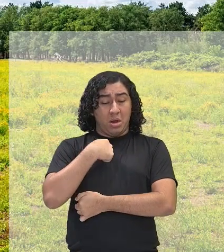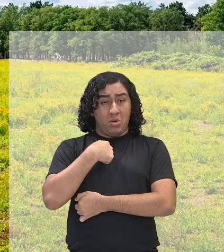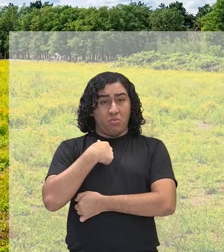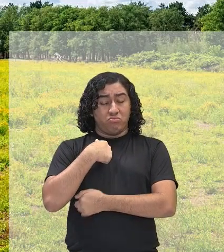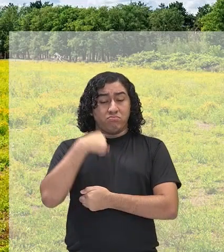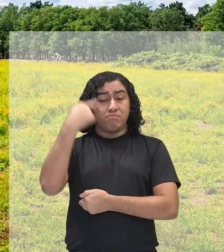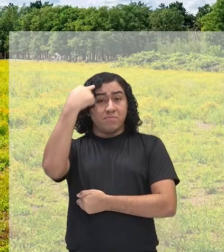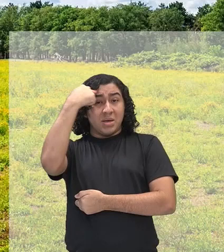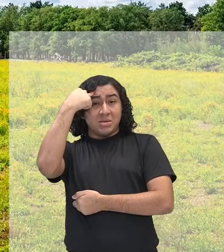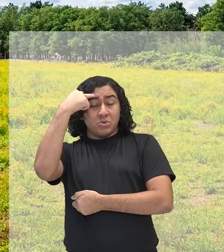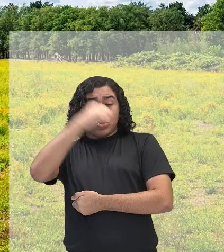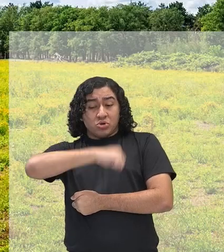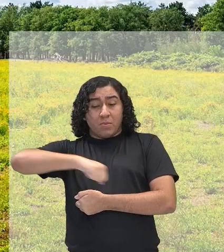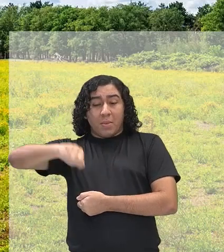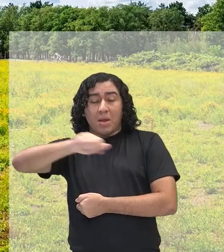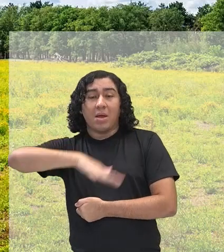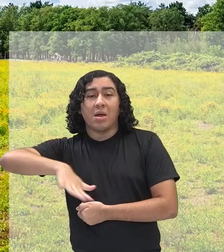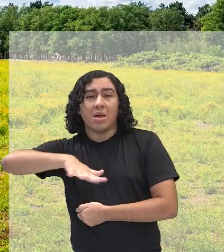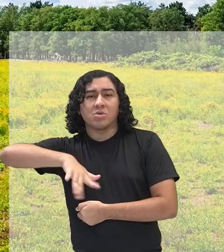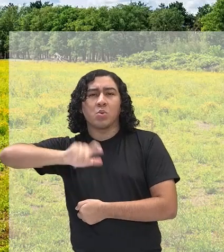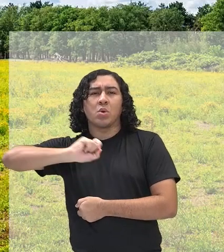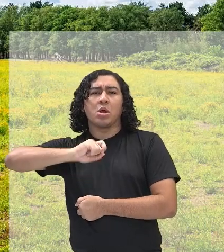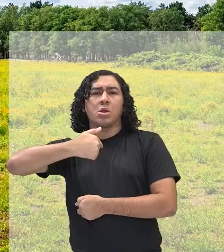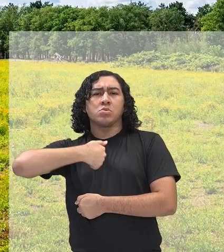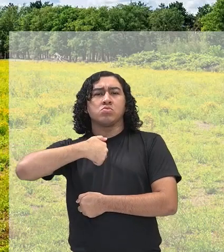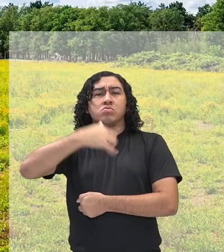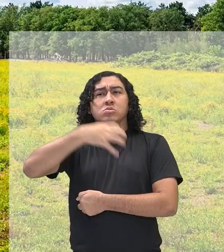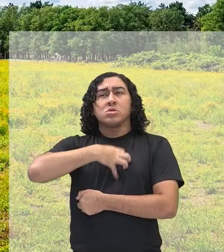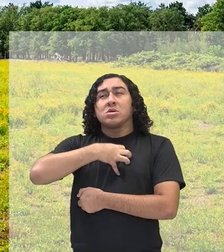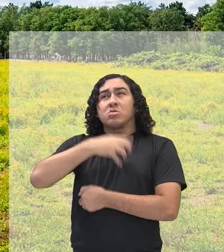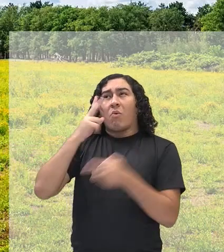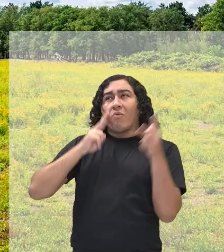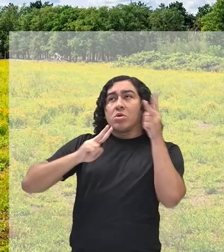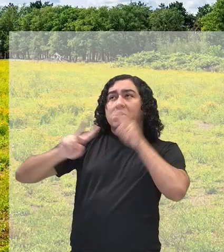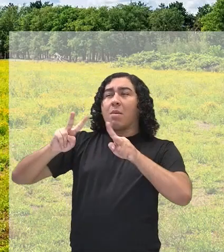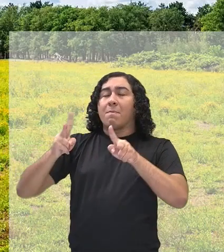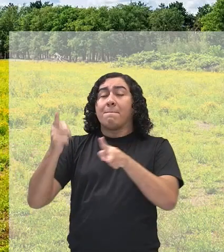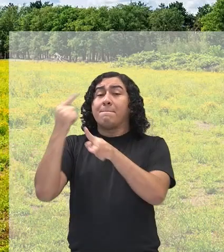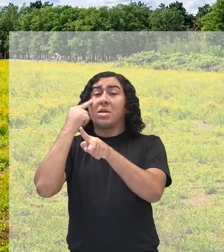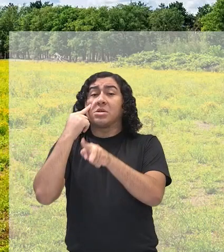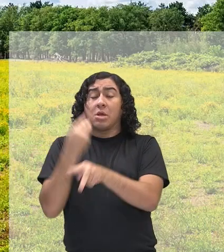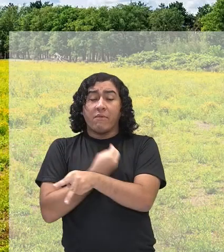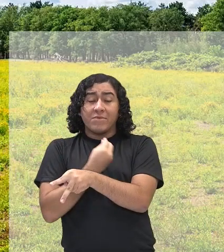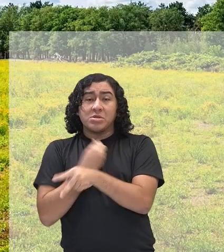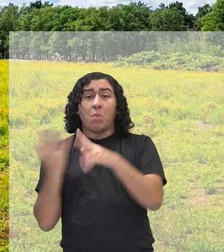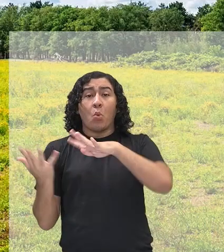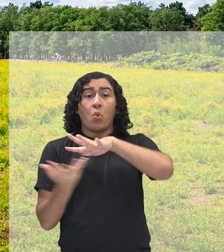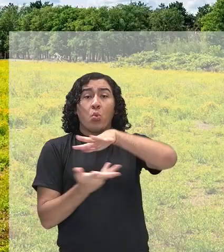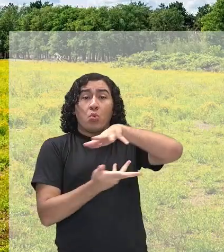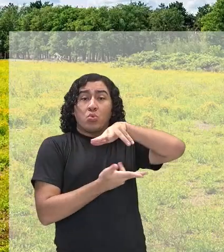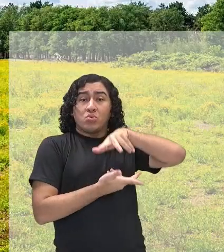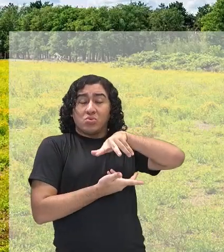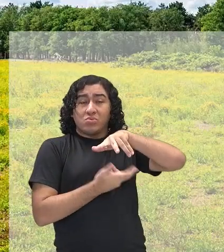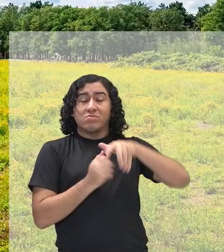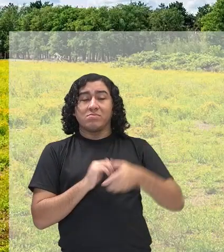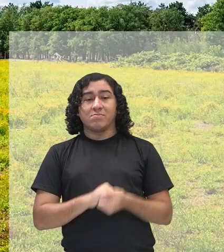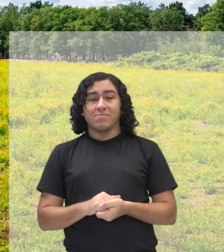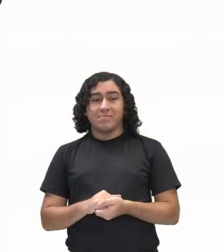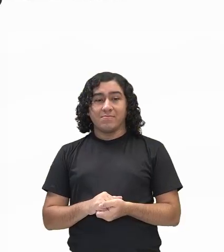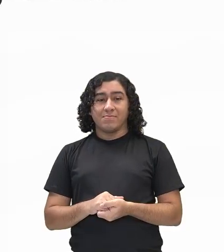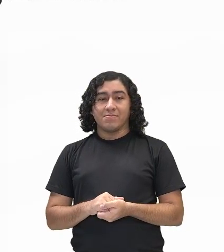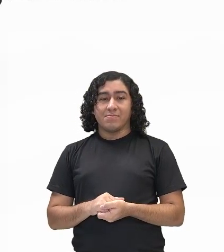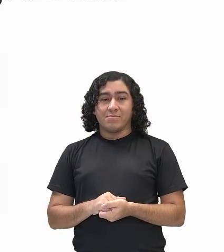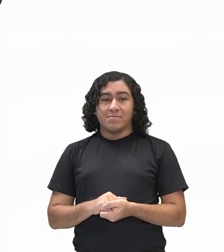que esse ambiente aqui me faz pensar na vida e no mundo. Vamos ver mais um texto